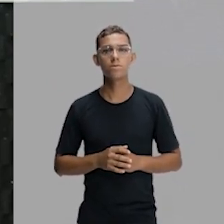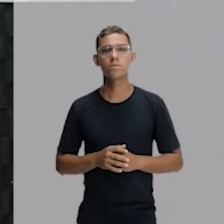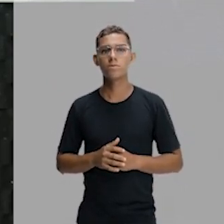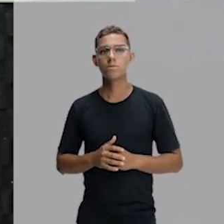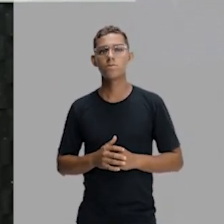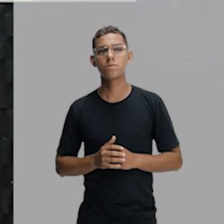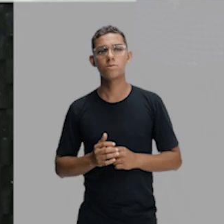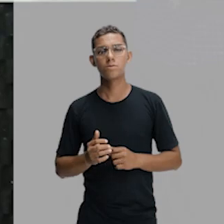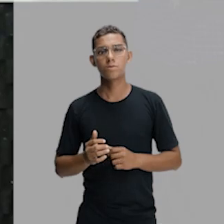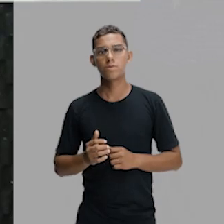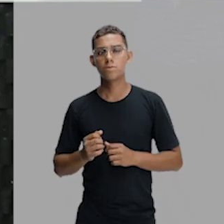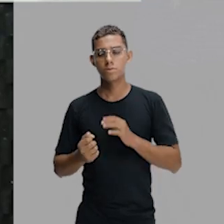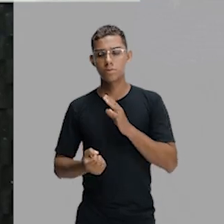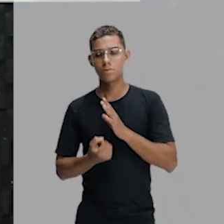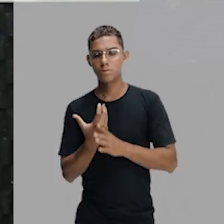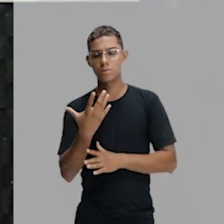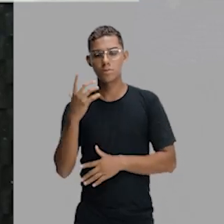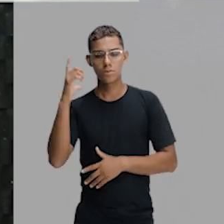Ó, planta